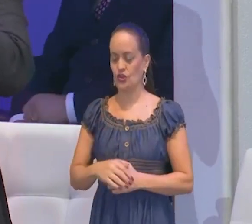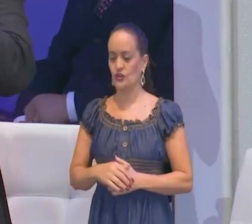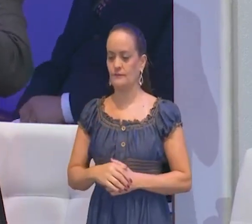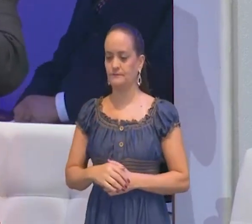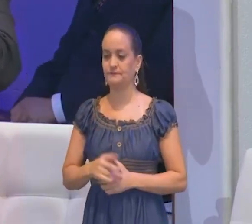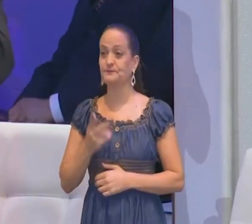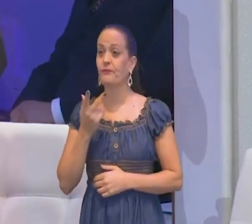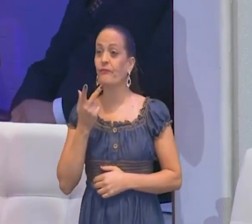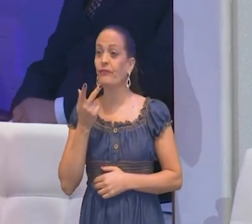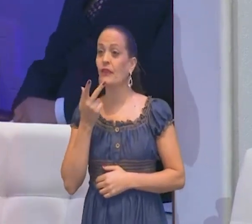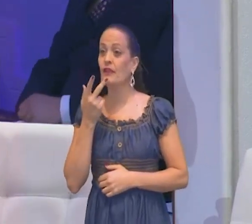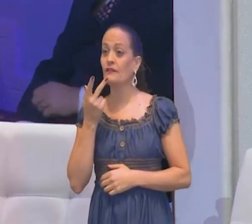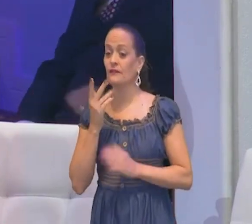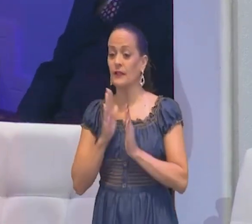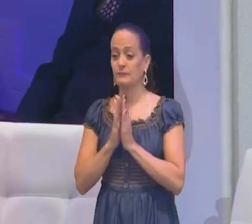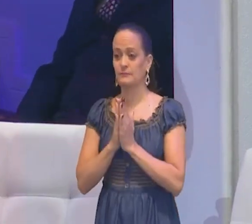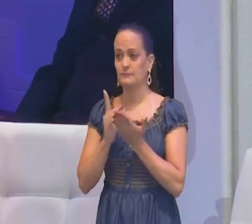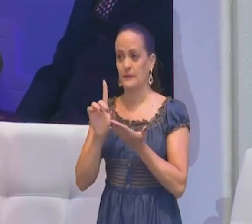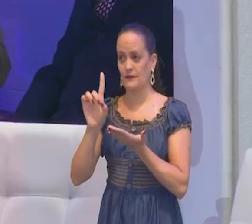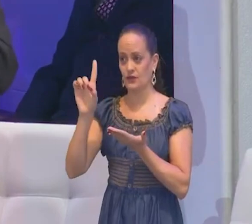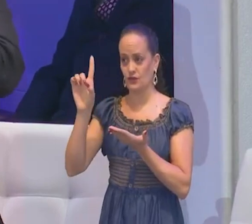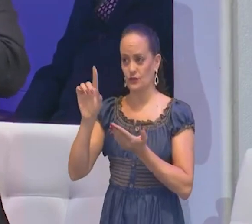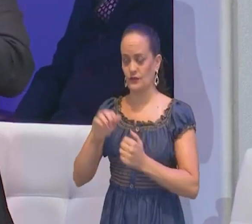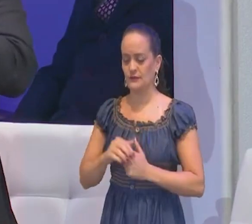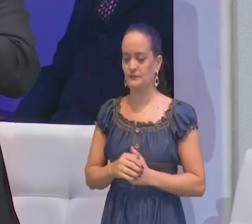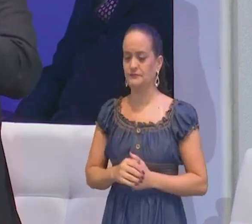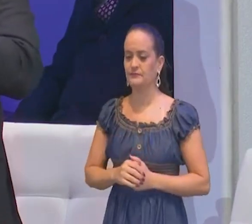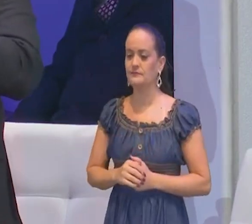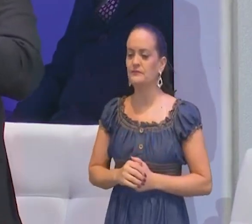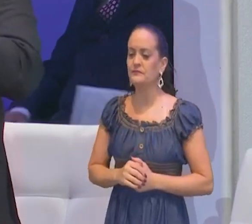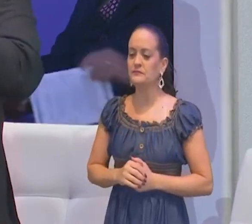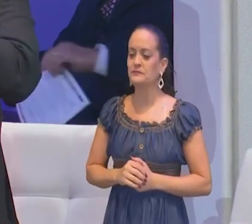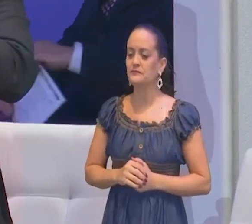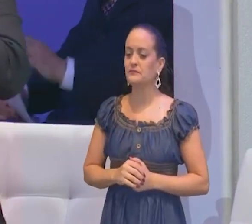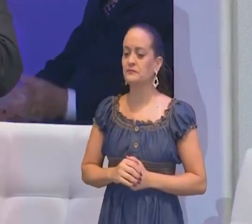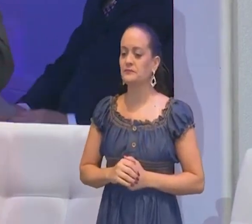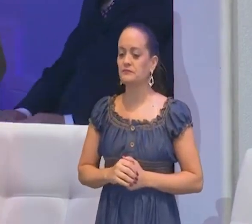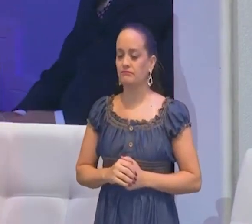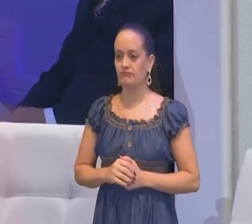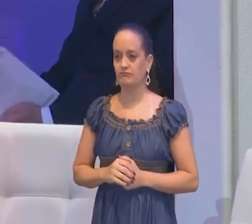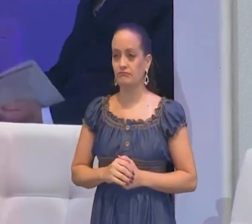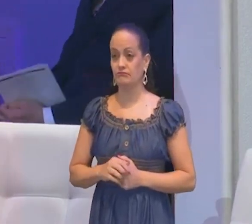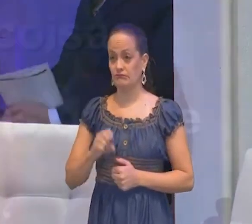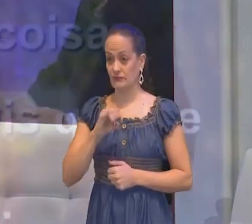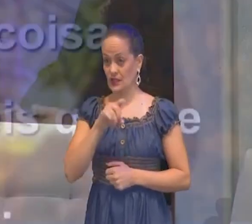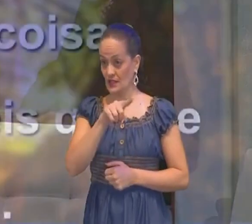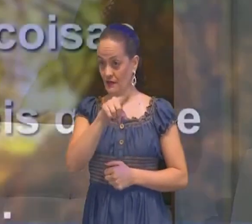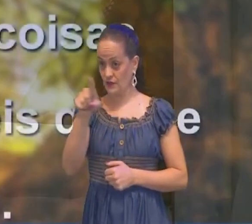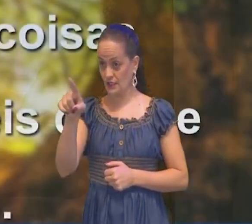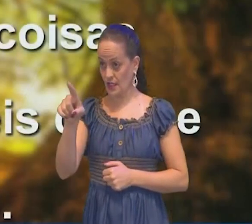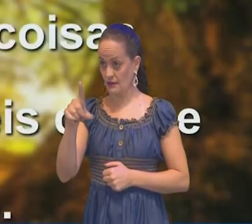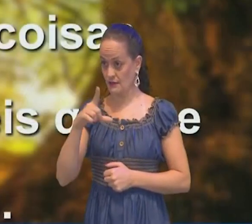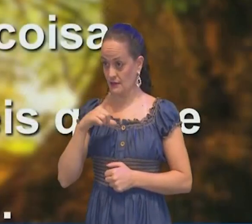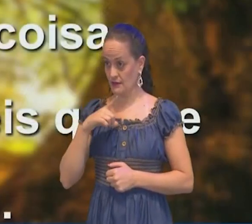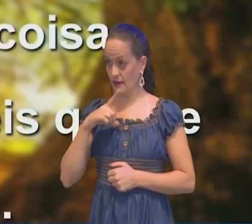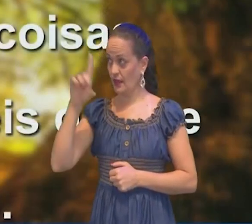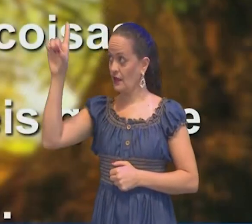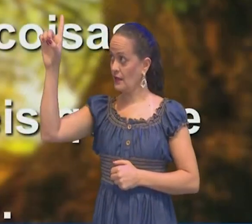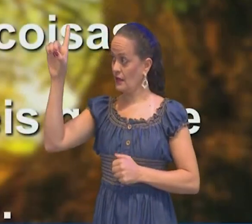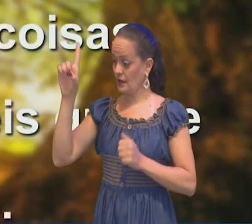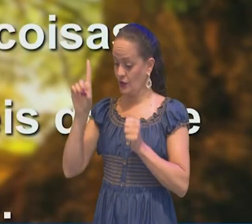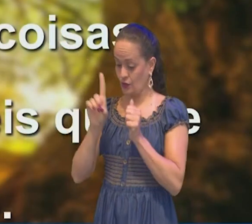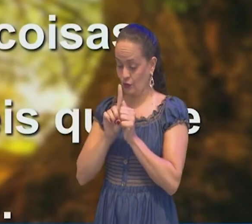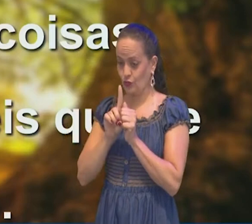Nos diz assim a palavra do Senhor: e assim, se alguém está em Cristo, é